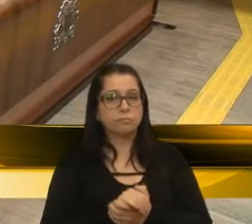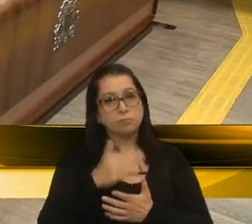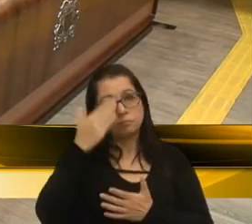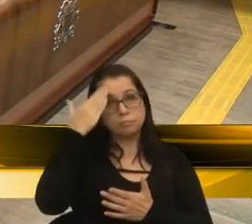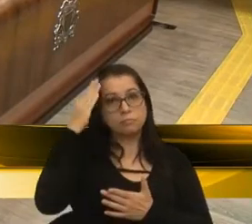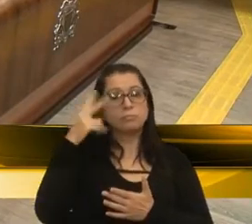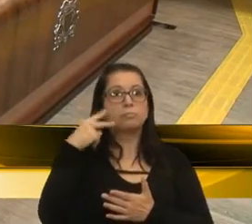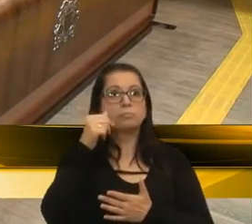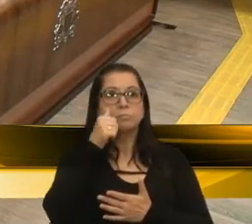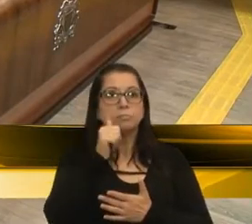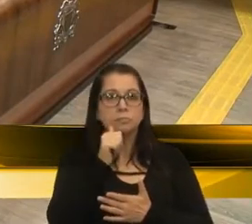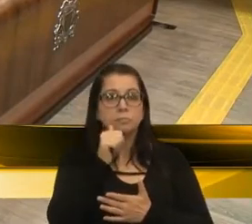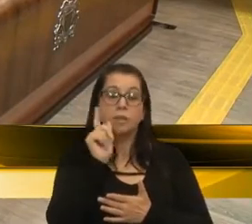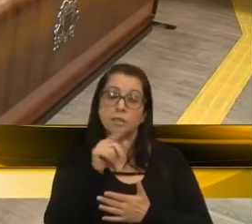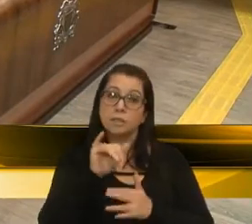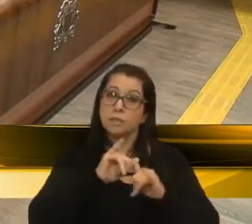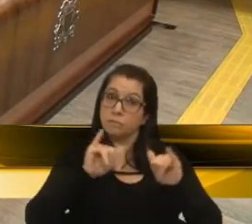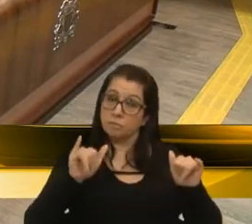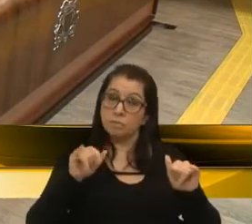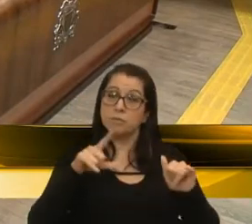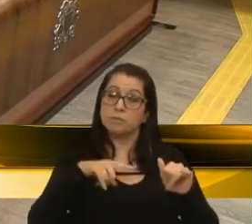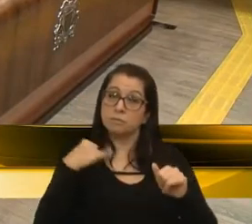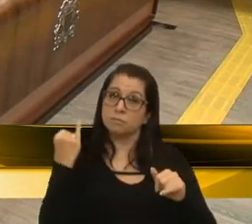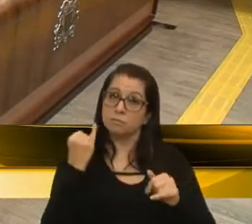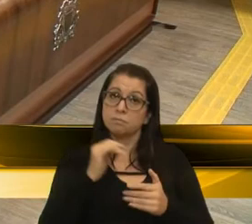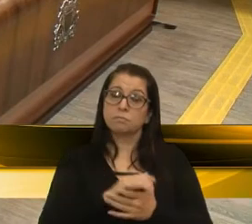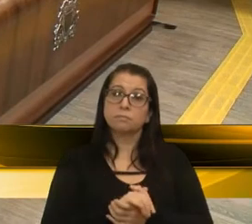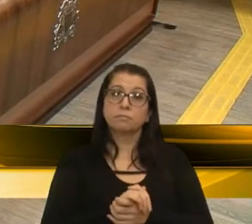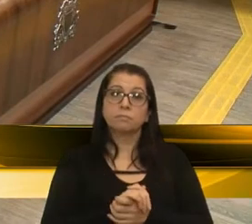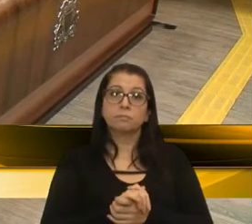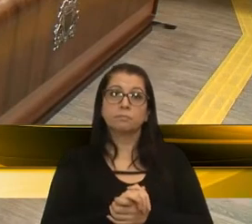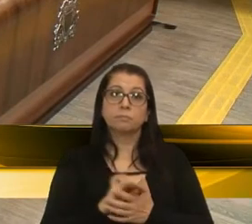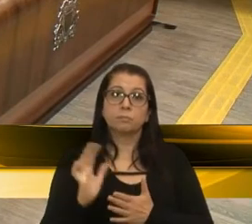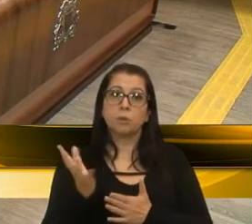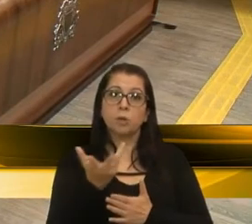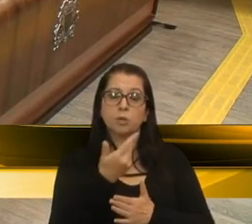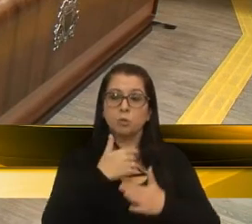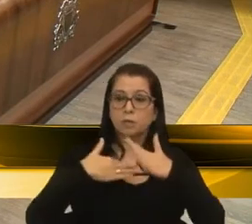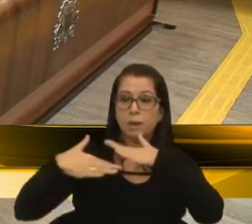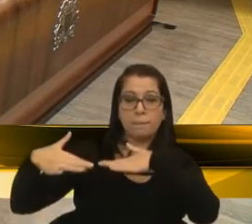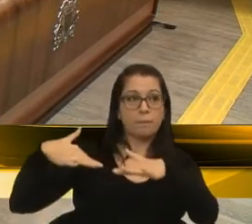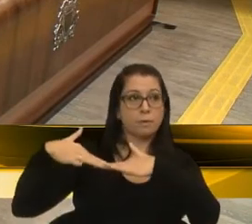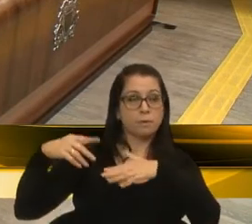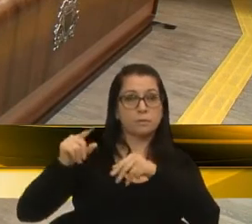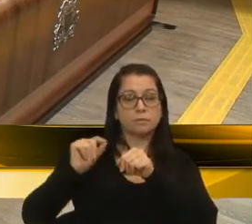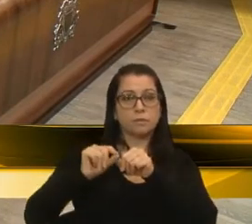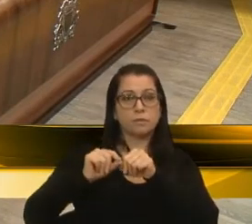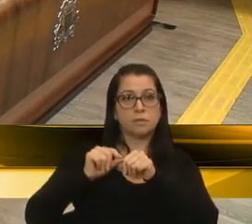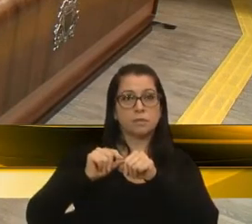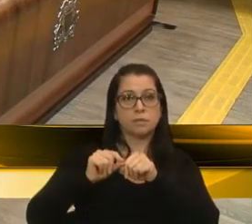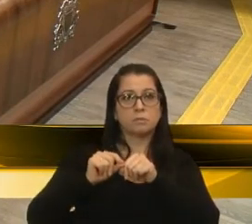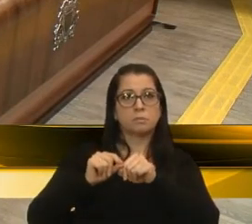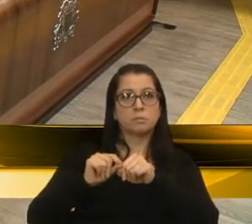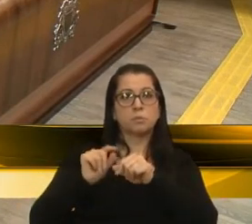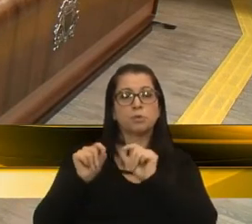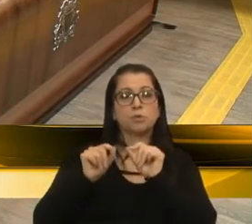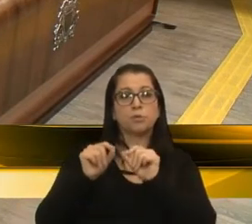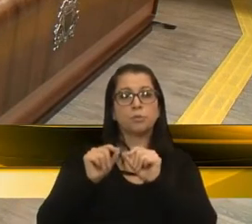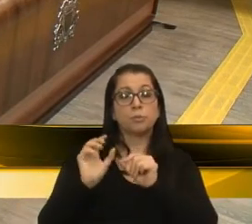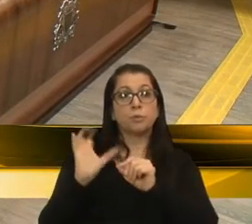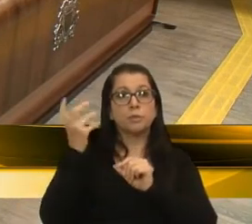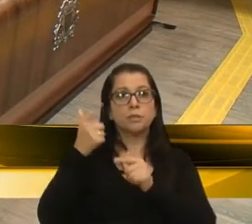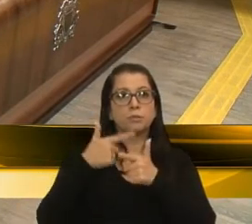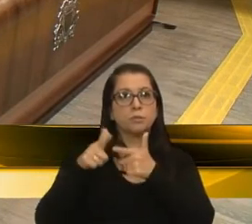Obrigado, vereadora Paula. Então, essa informação aí importante, né, para toda essa mobilização que fizemos, né, com relação à solução